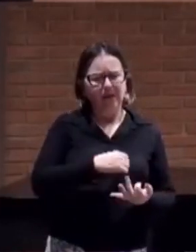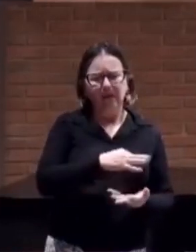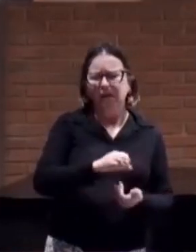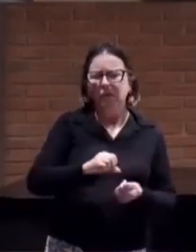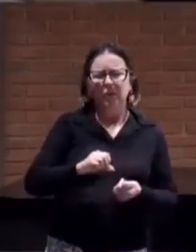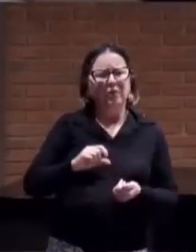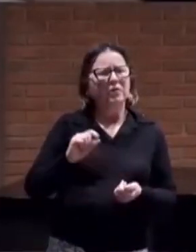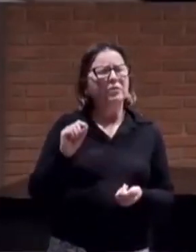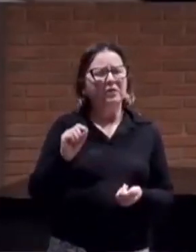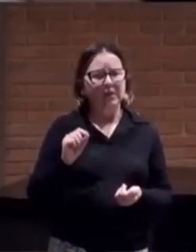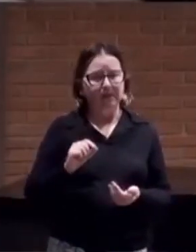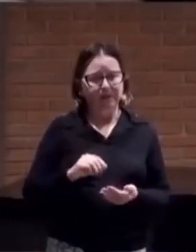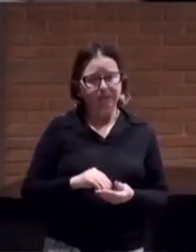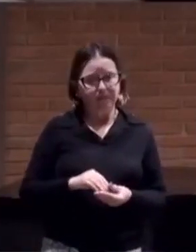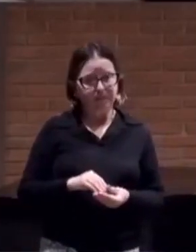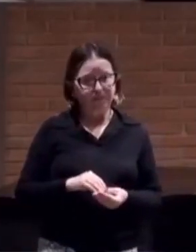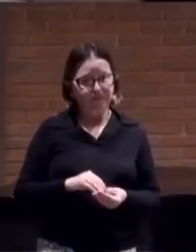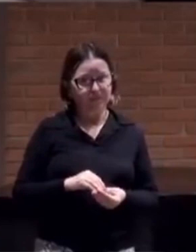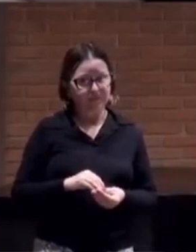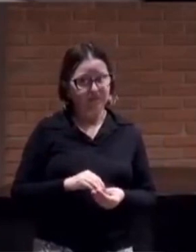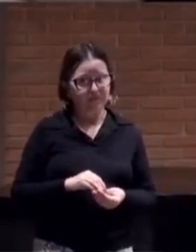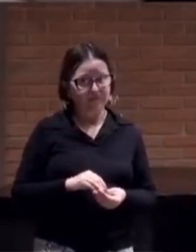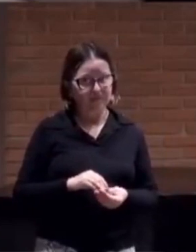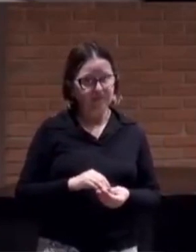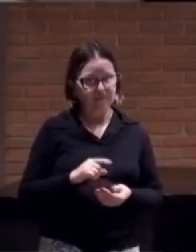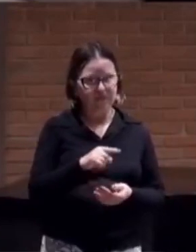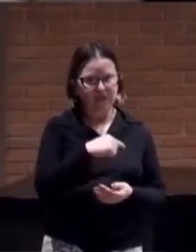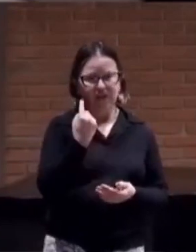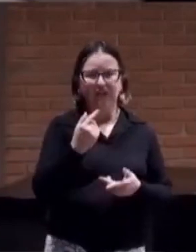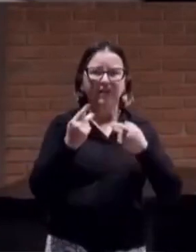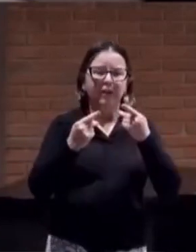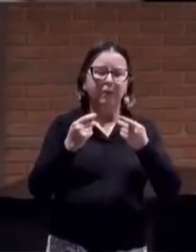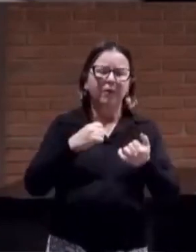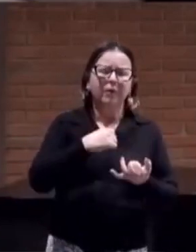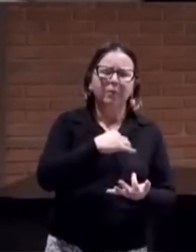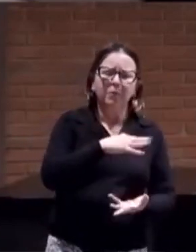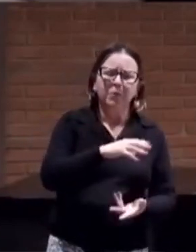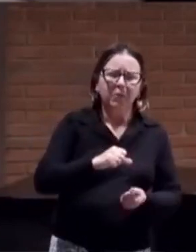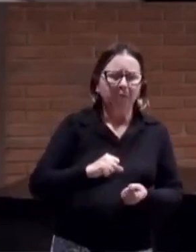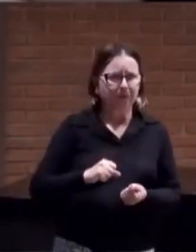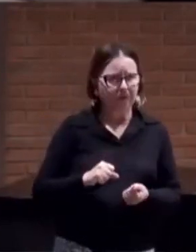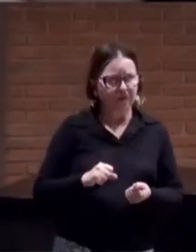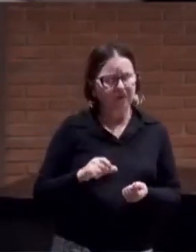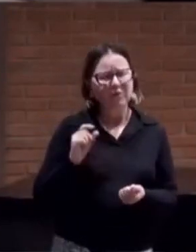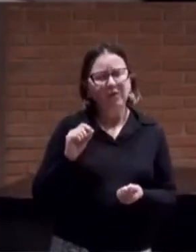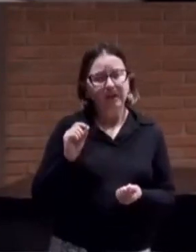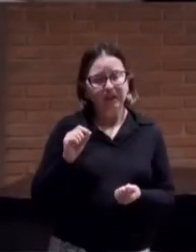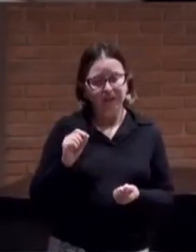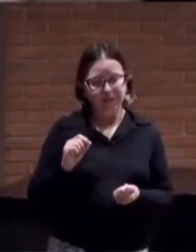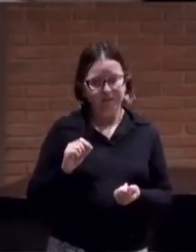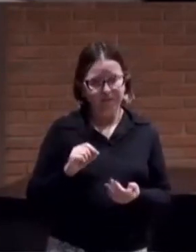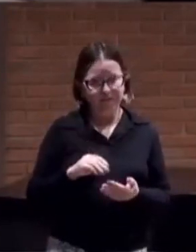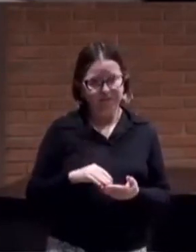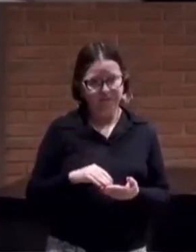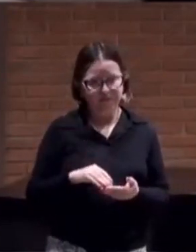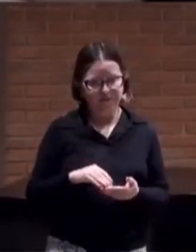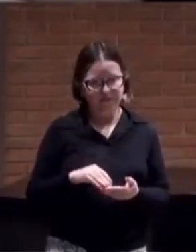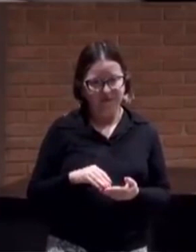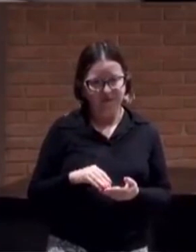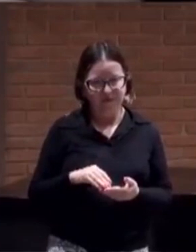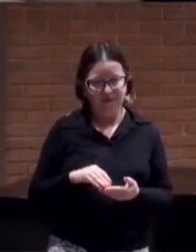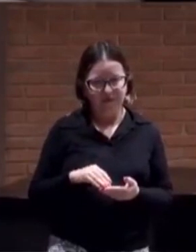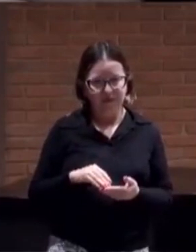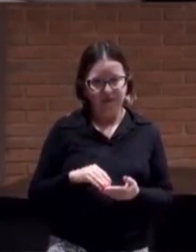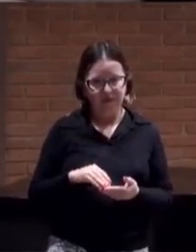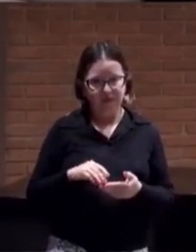irmãos? A gente diz assim, o mundo. Mas que mundo? Nós já falamos aqui de